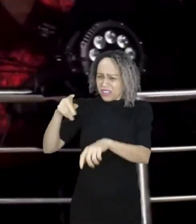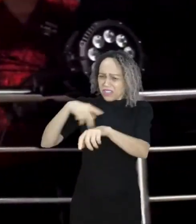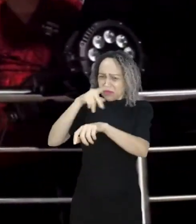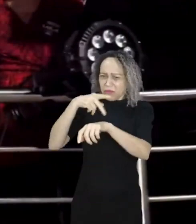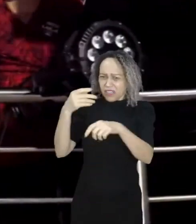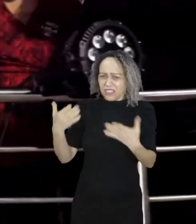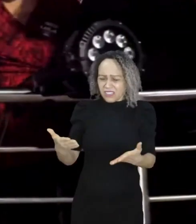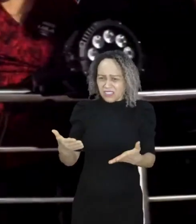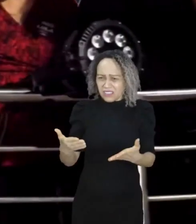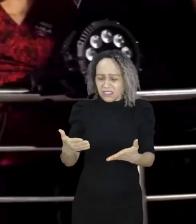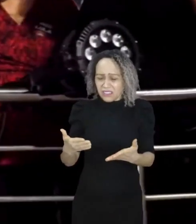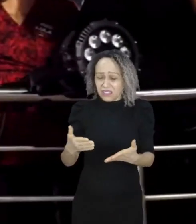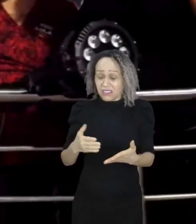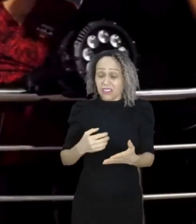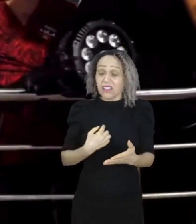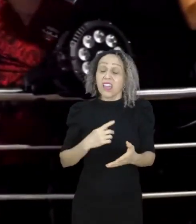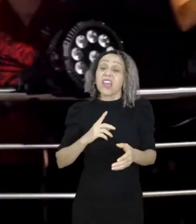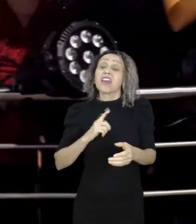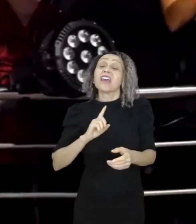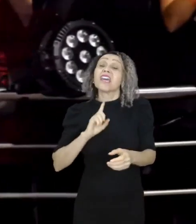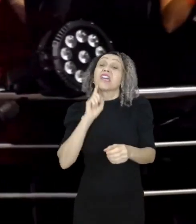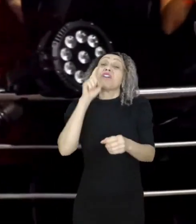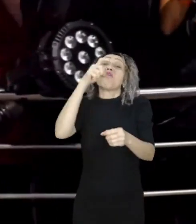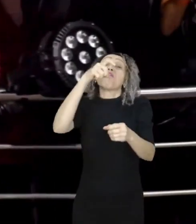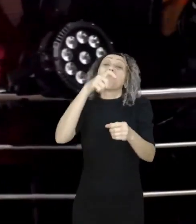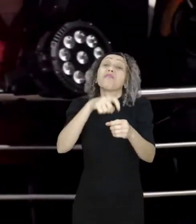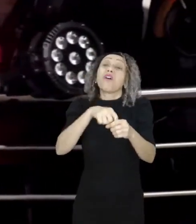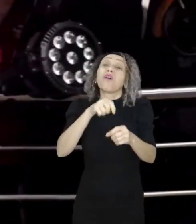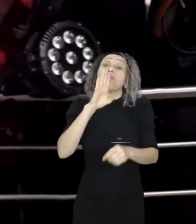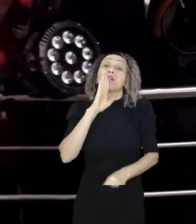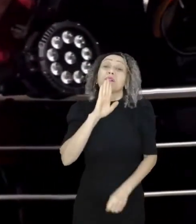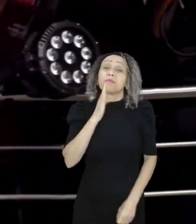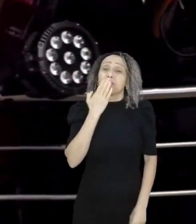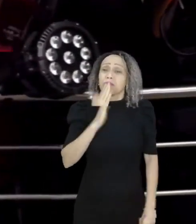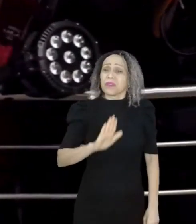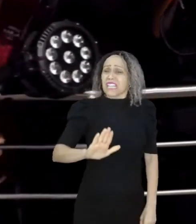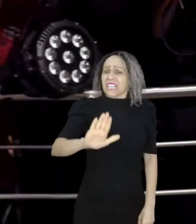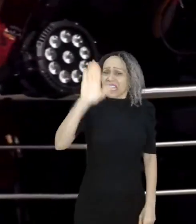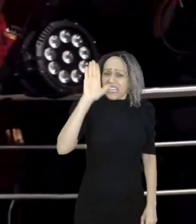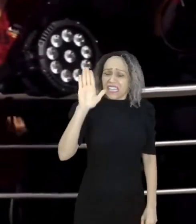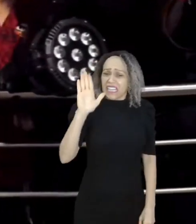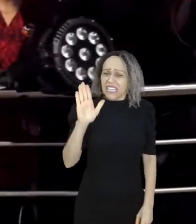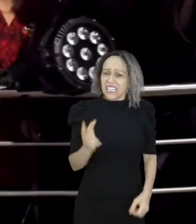E eu volto a prometer para vocês,